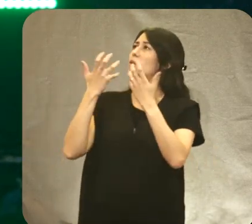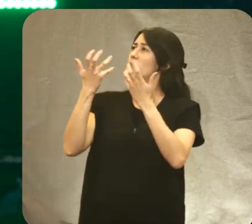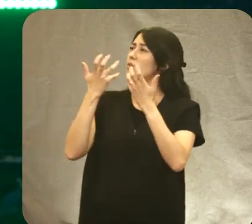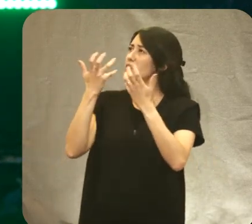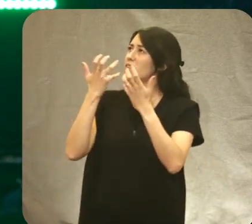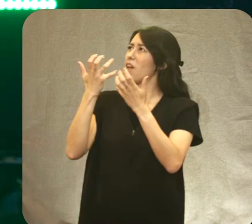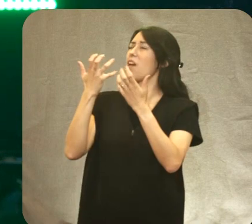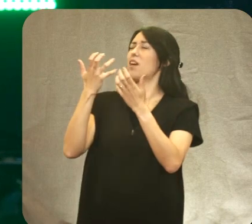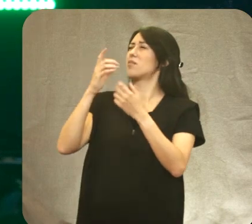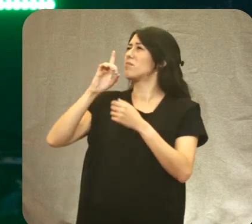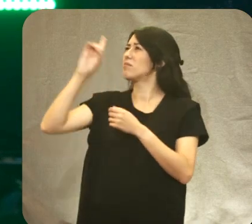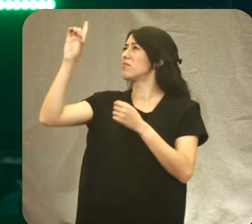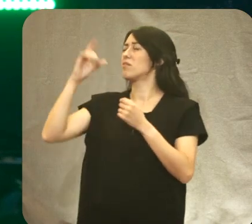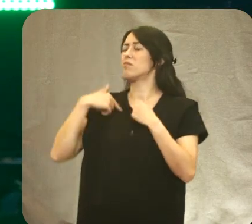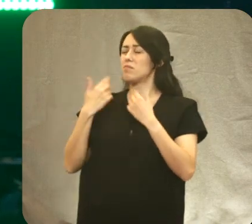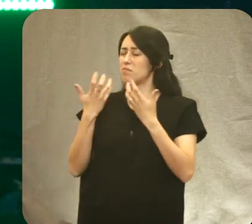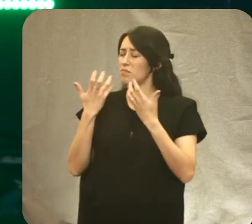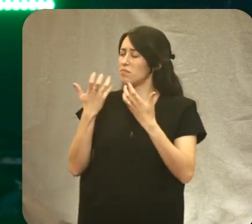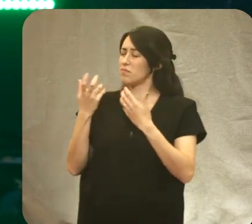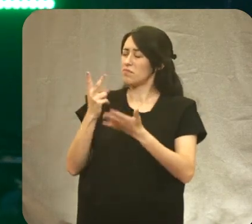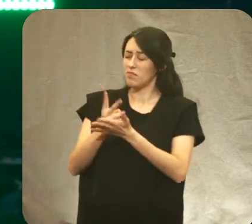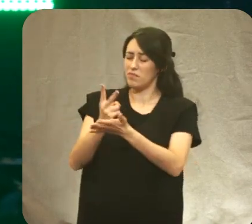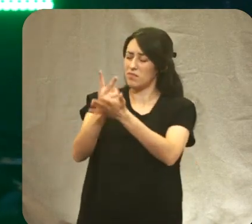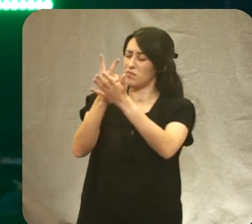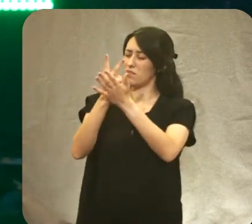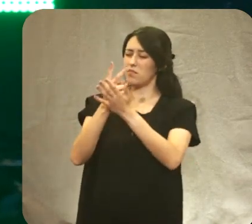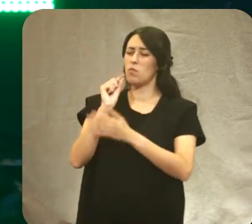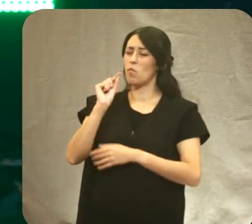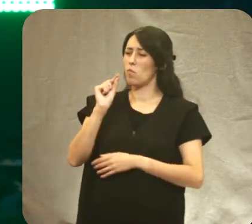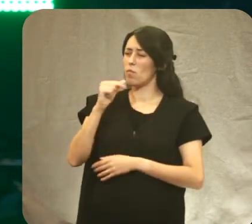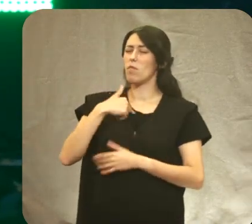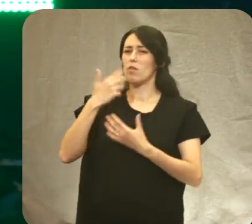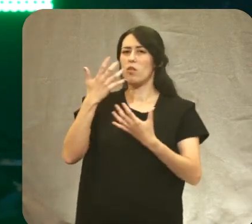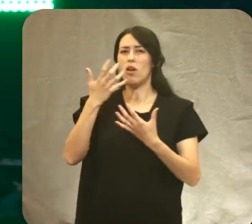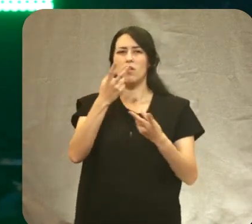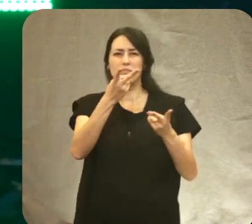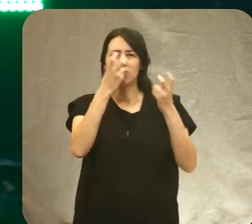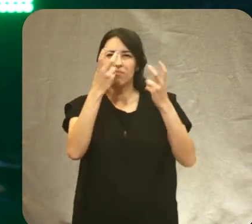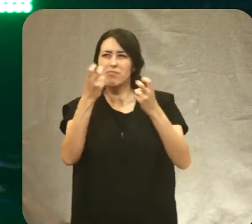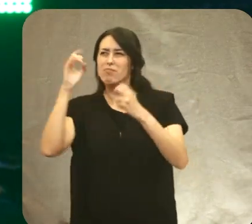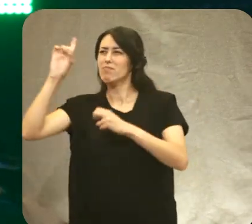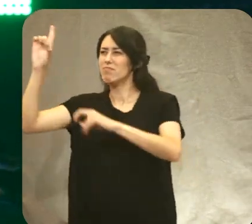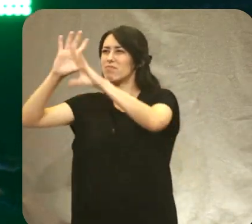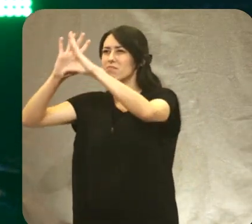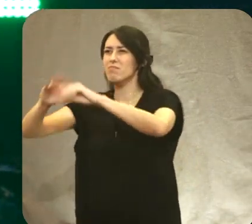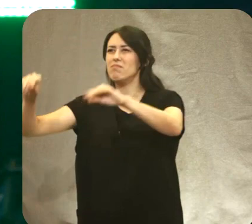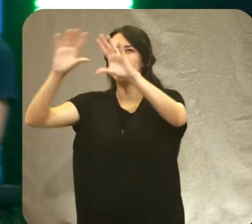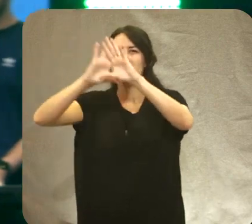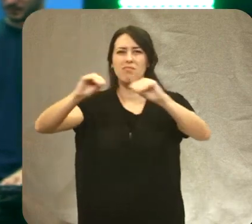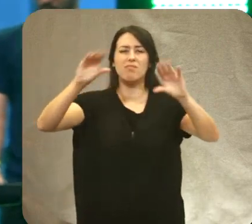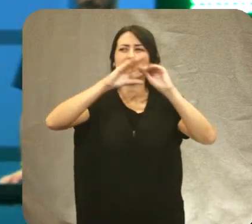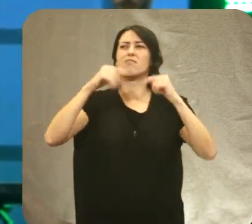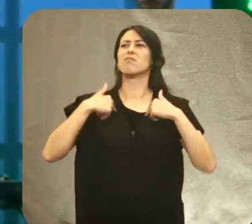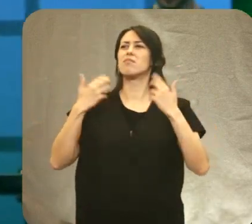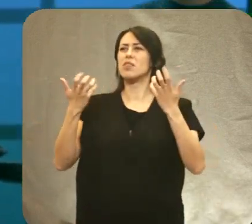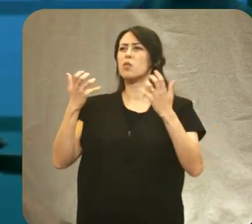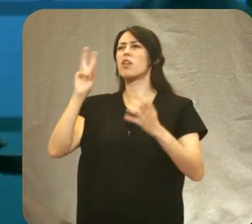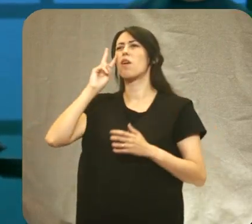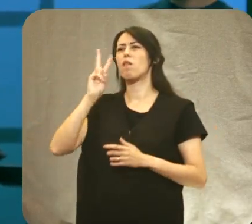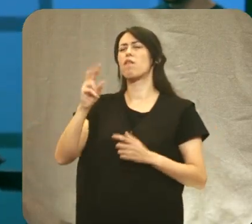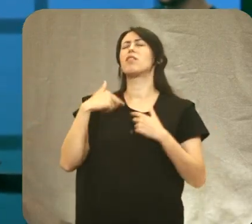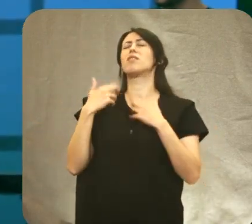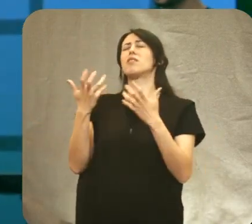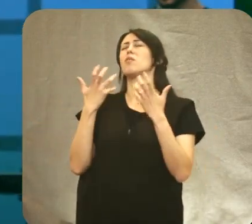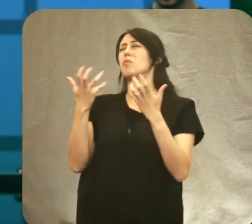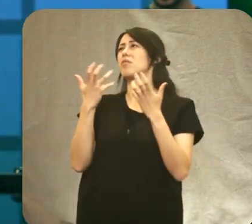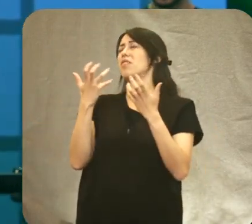Deus, viver para ver o Senhor sarando a terra através dos nossos. Eu quero.